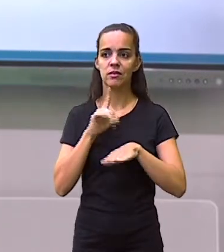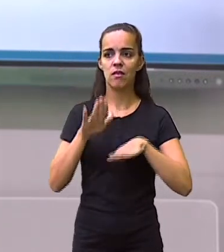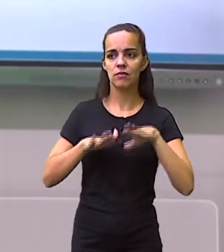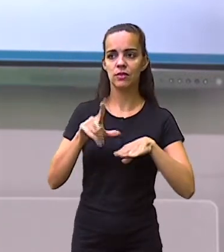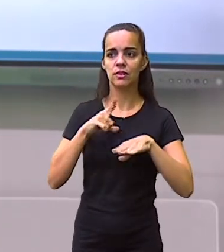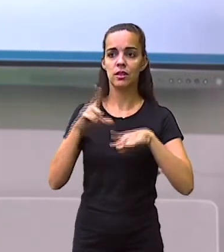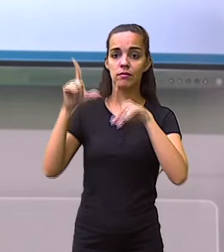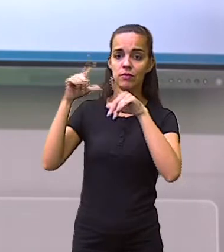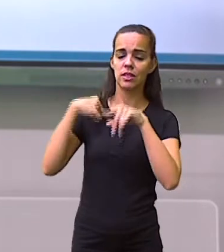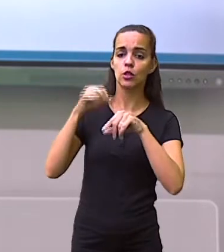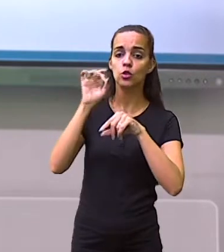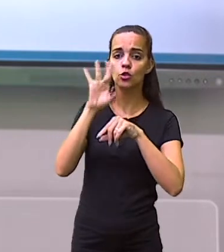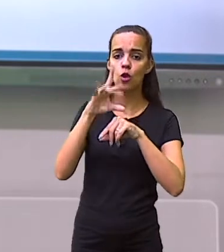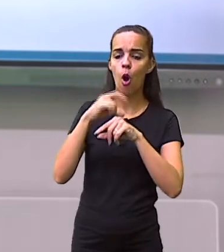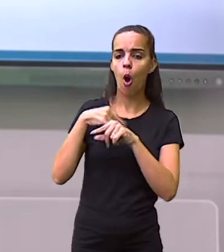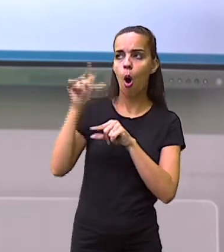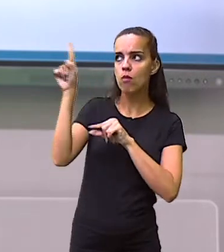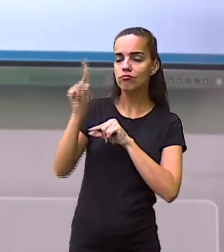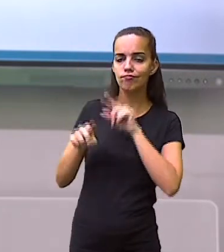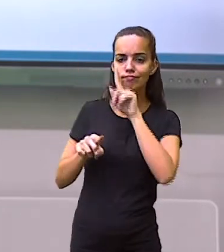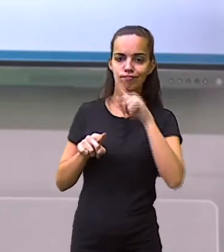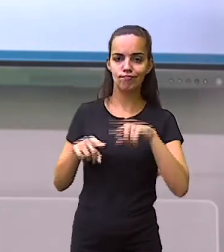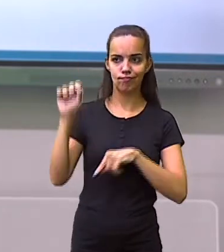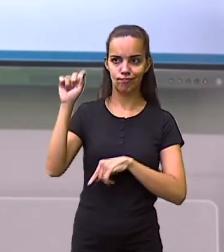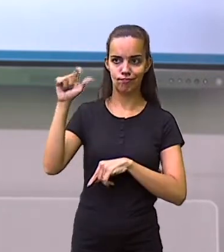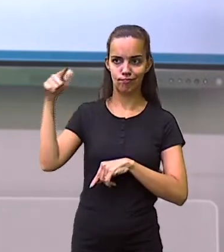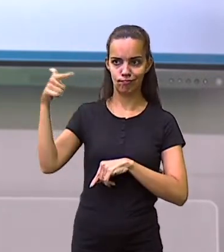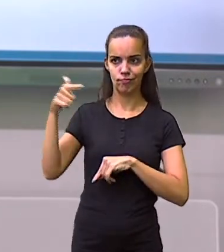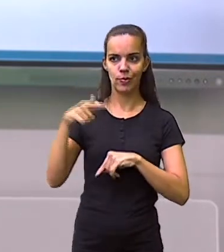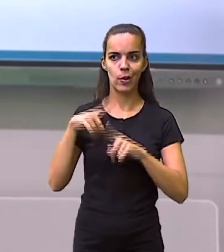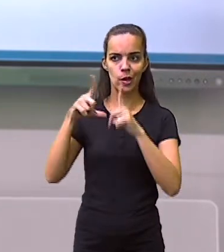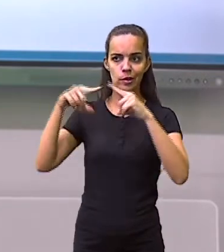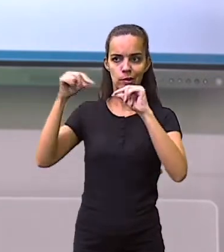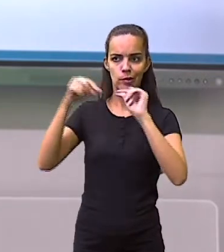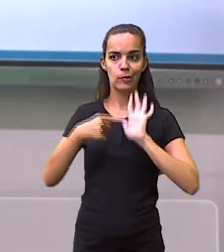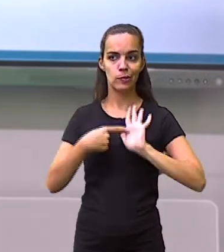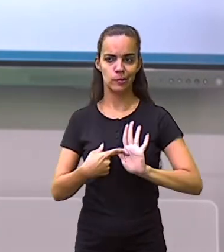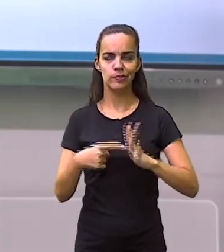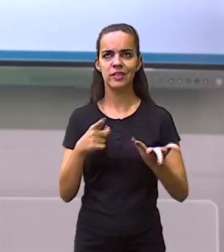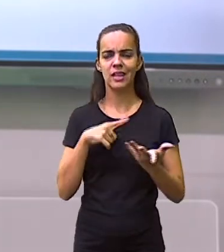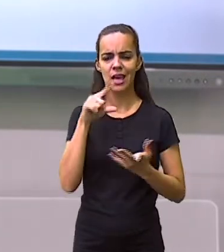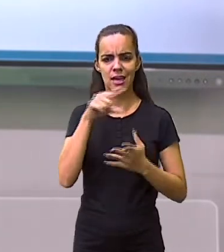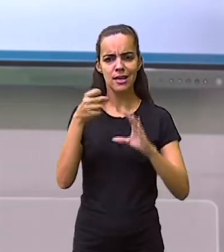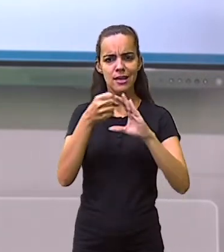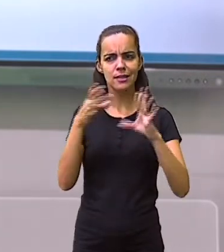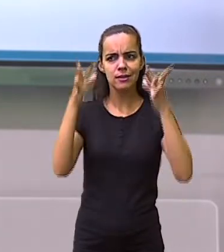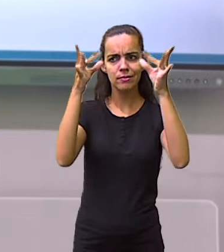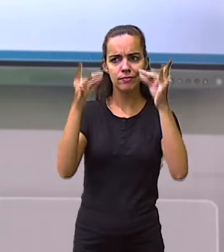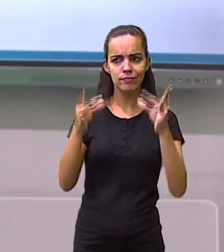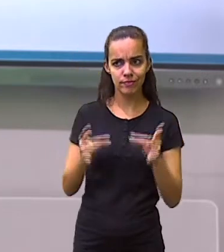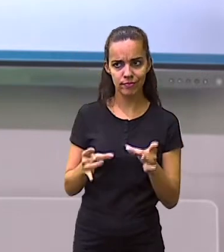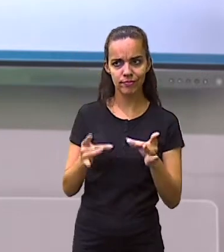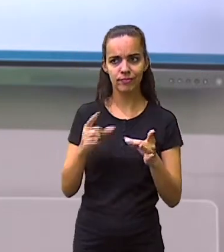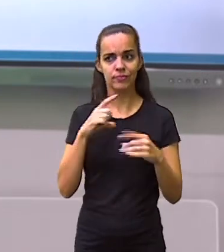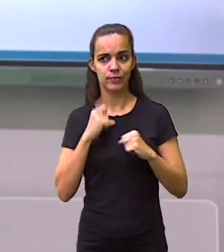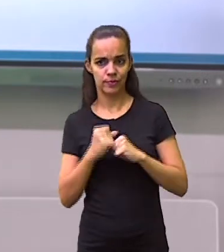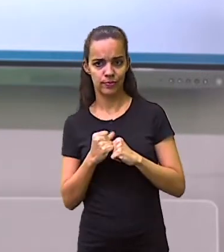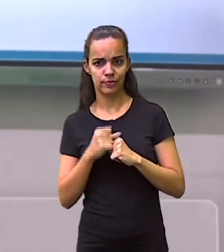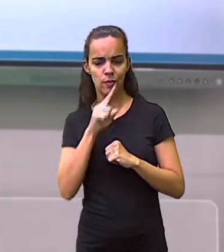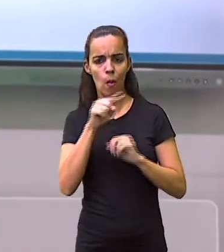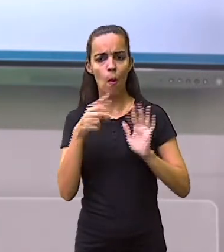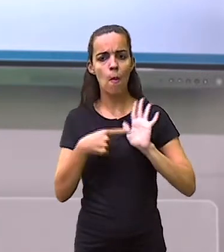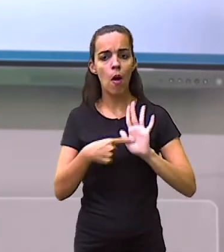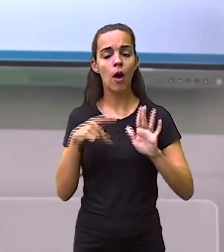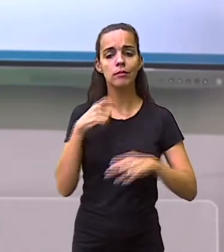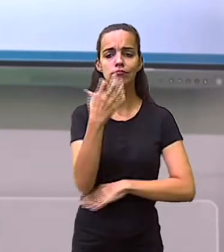dos raios solares. Estes aspectos correspondem a fenômenos